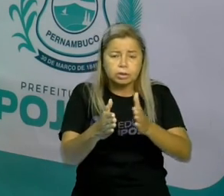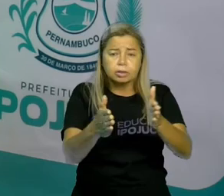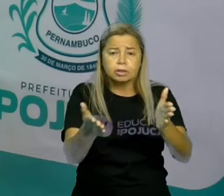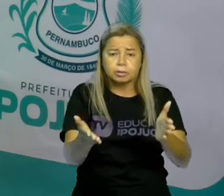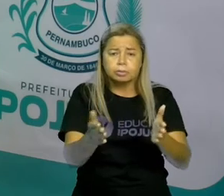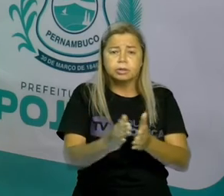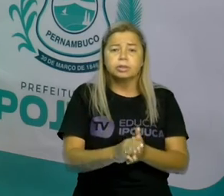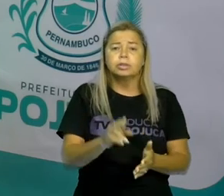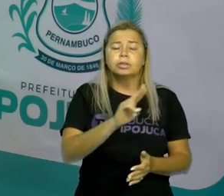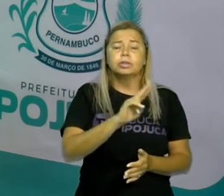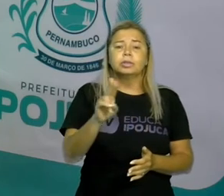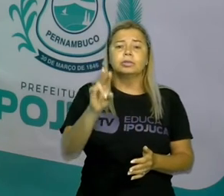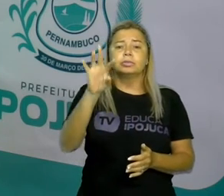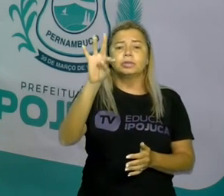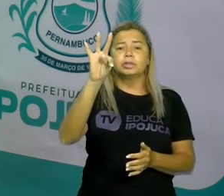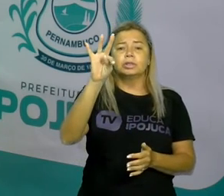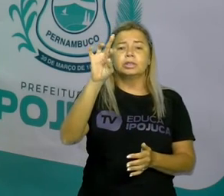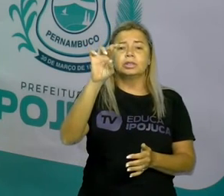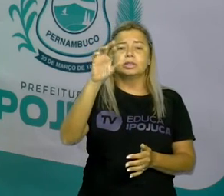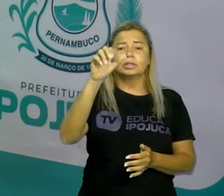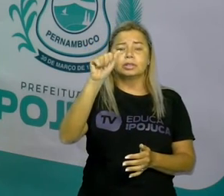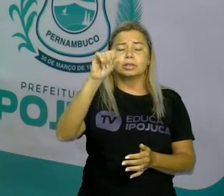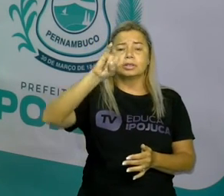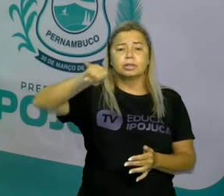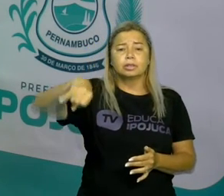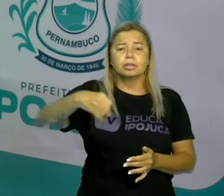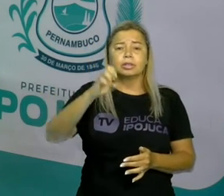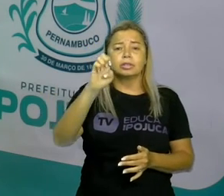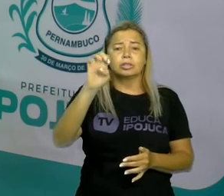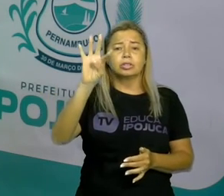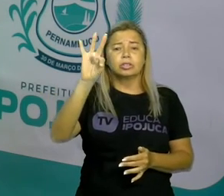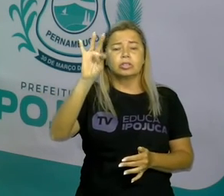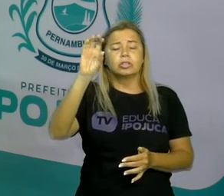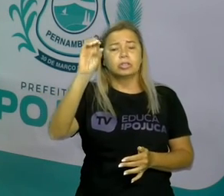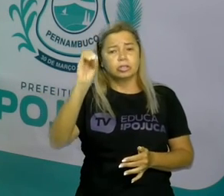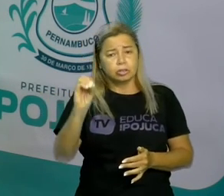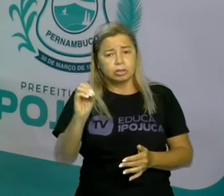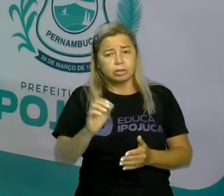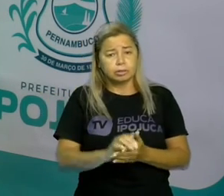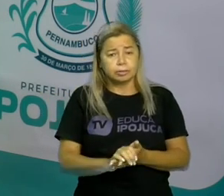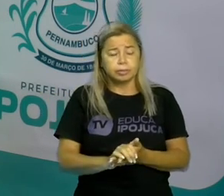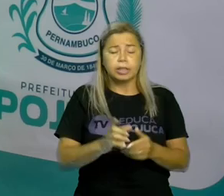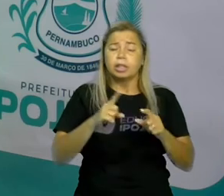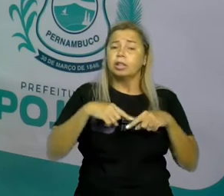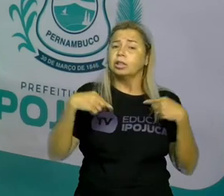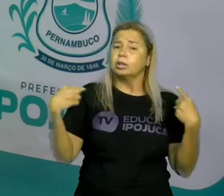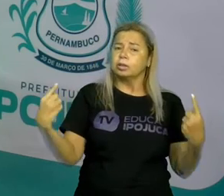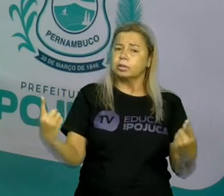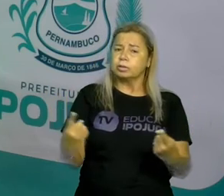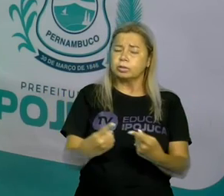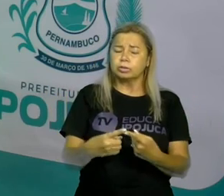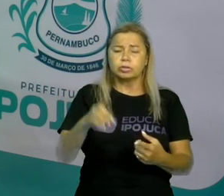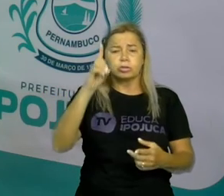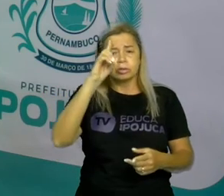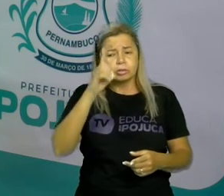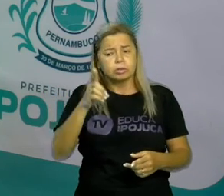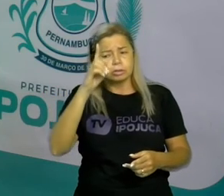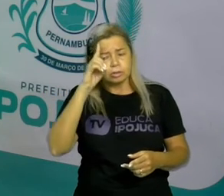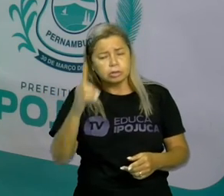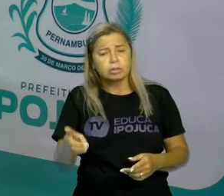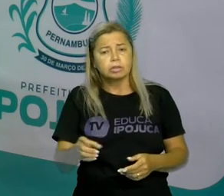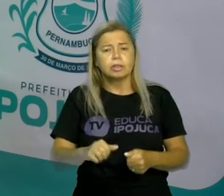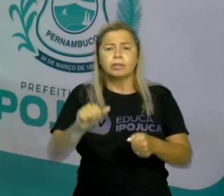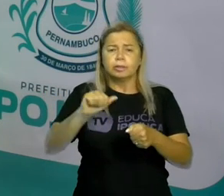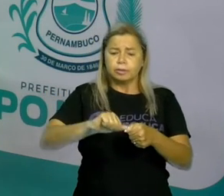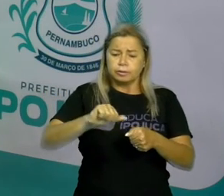de trajeto, percurso ou caminho. Todos os dias nós, né, traçamos